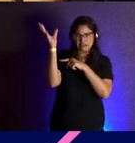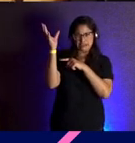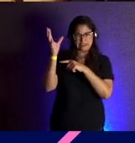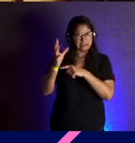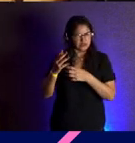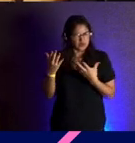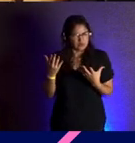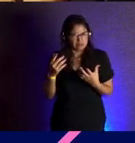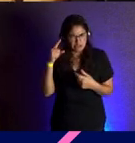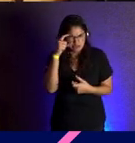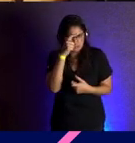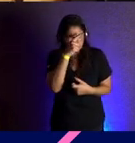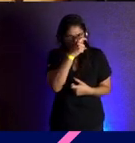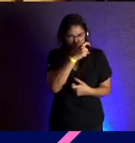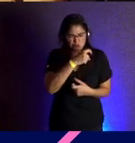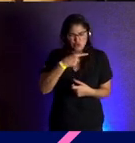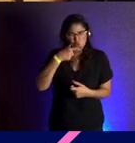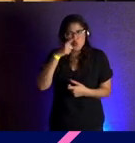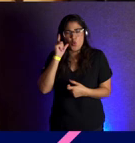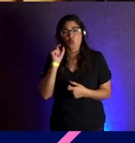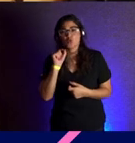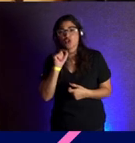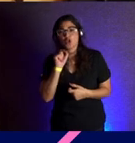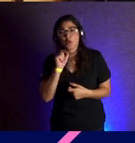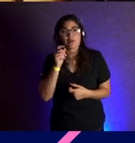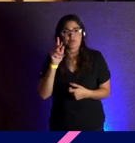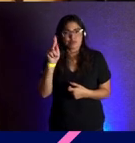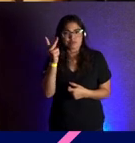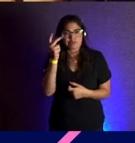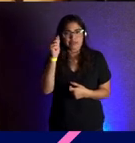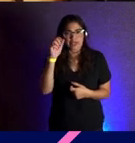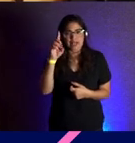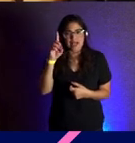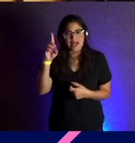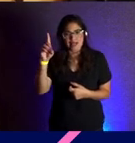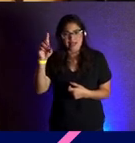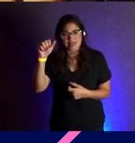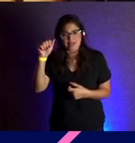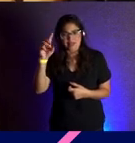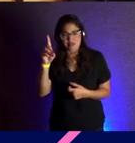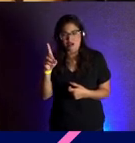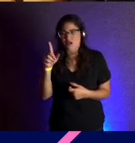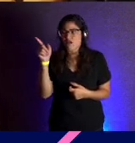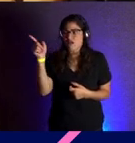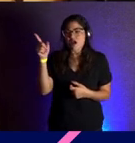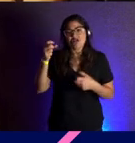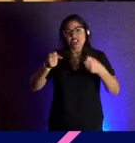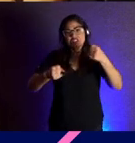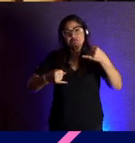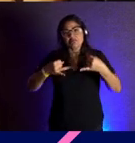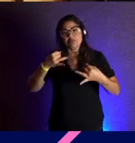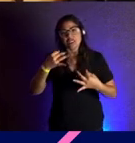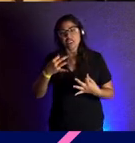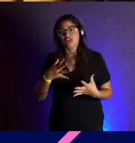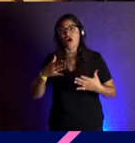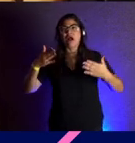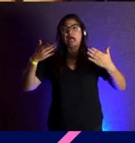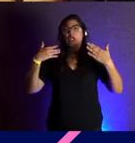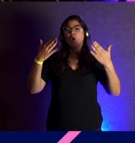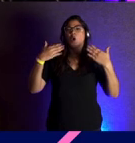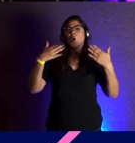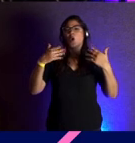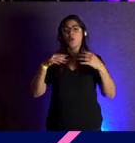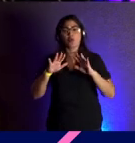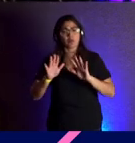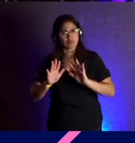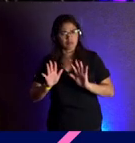bolso. Porque não é só chuva ali, seca polar, ondas de calor. Isso tudo afeta a produção de